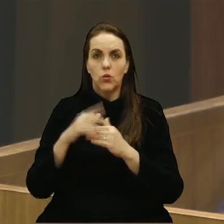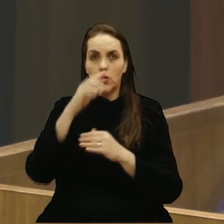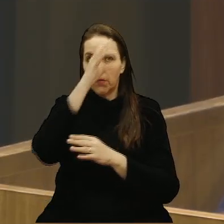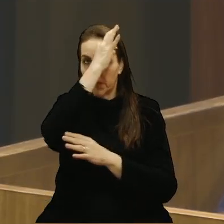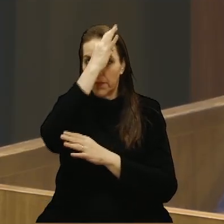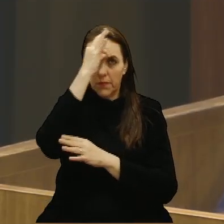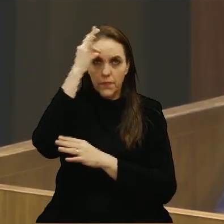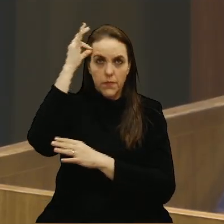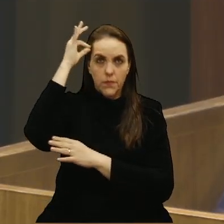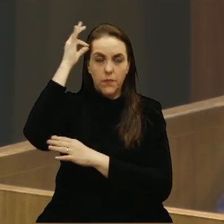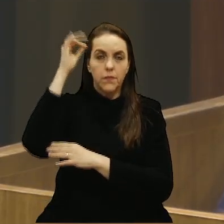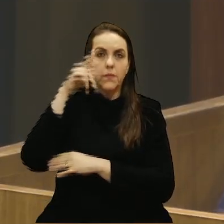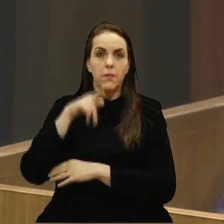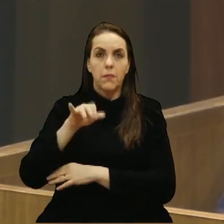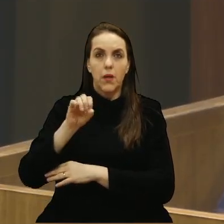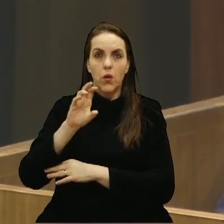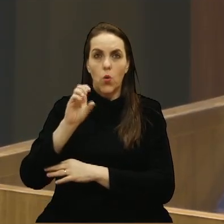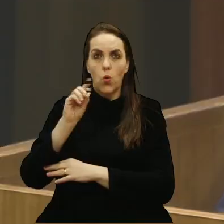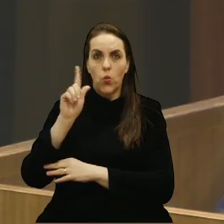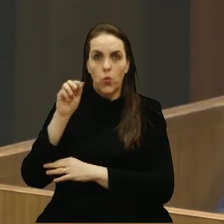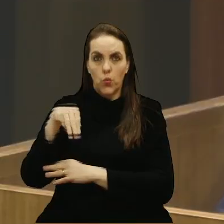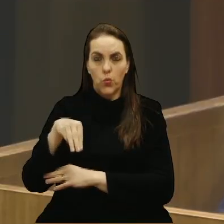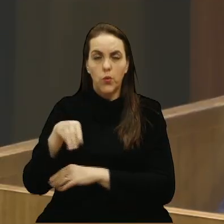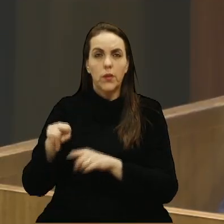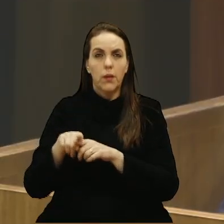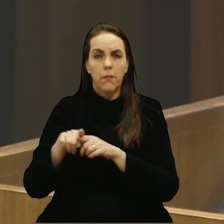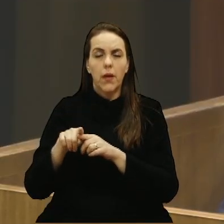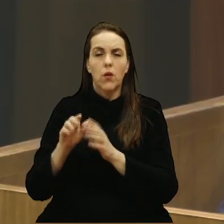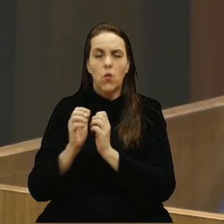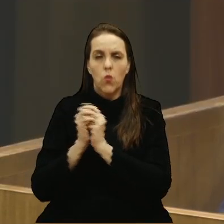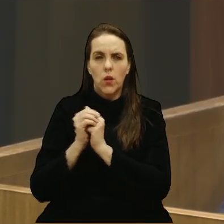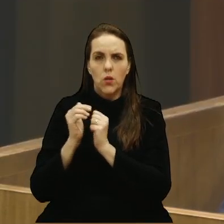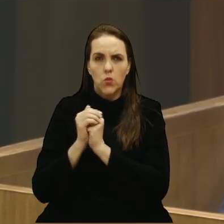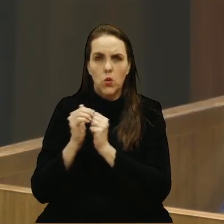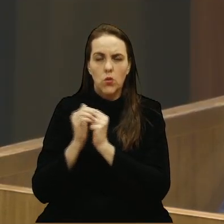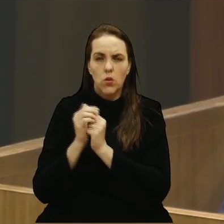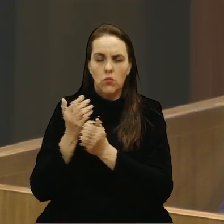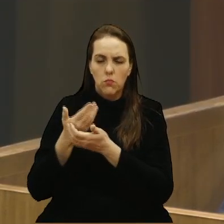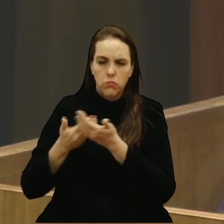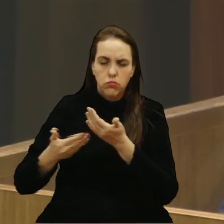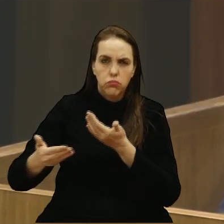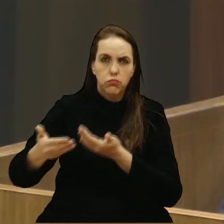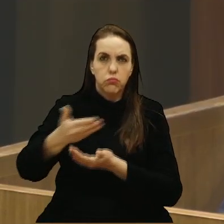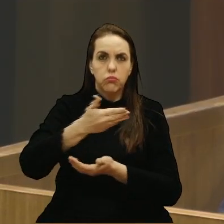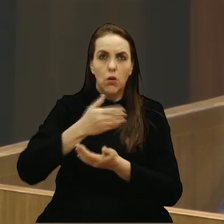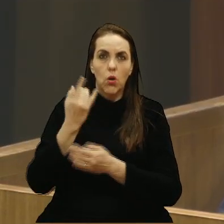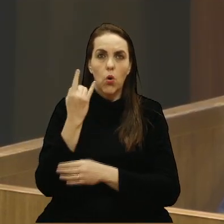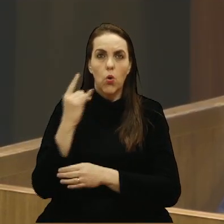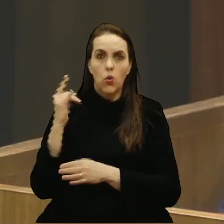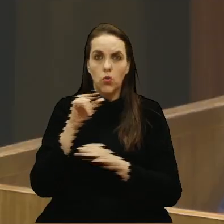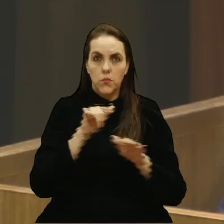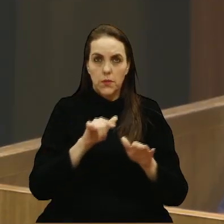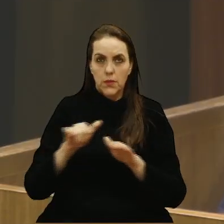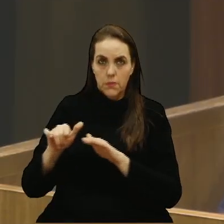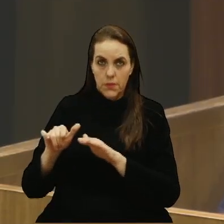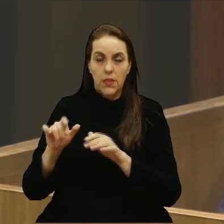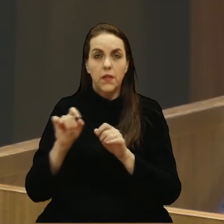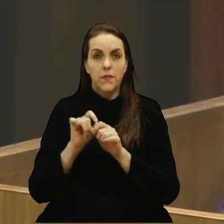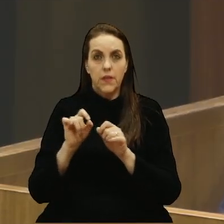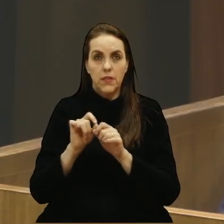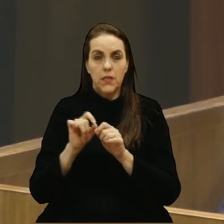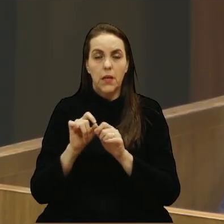Ogum, pelas correntes de oração que fizeram na última semana para que